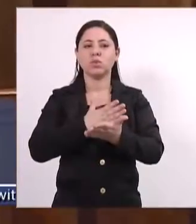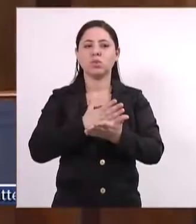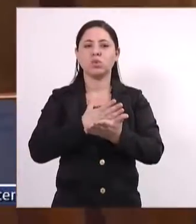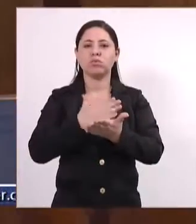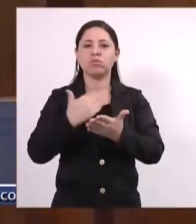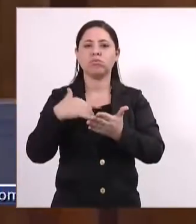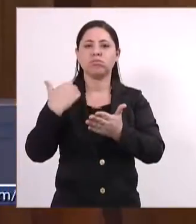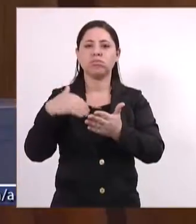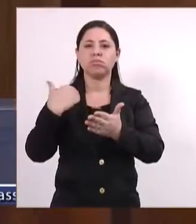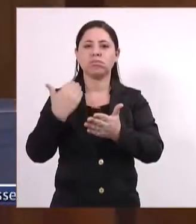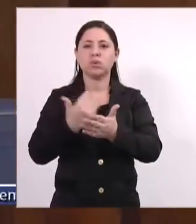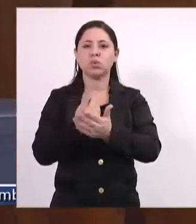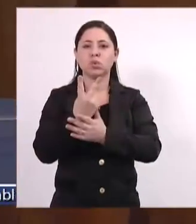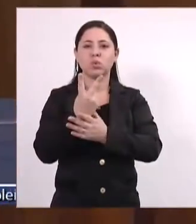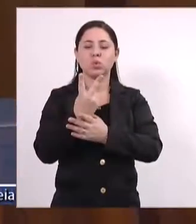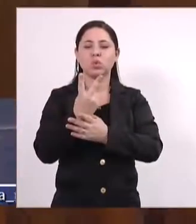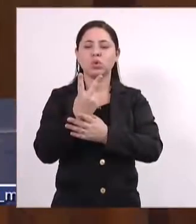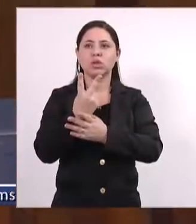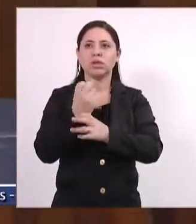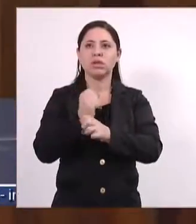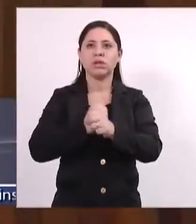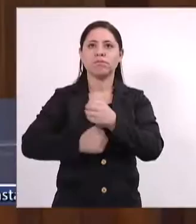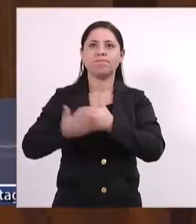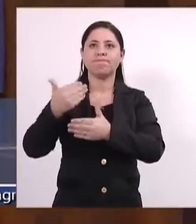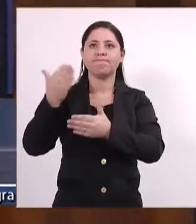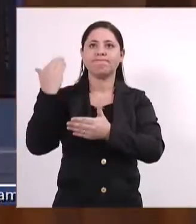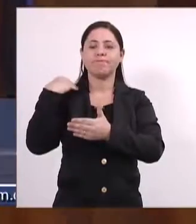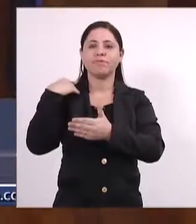dos últimos 2 anos,